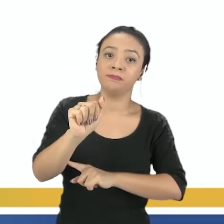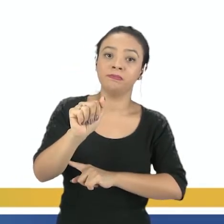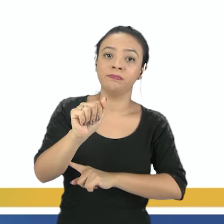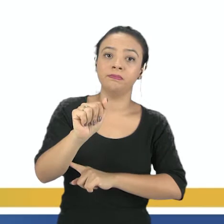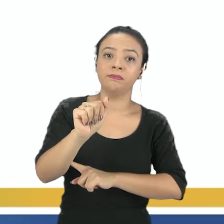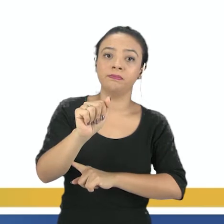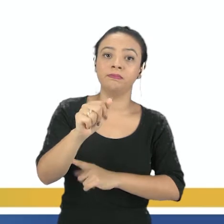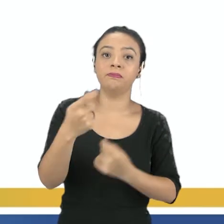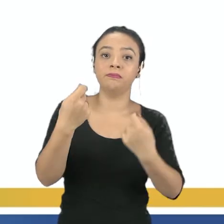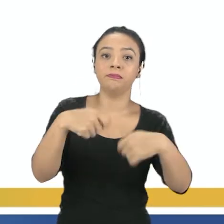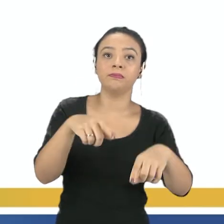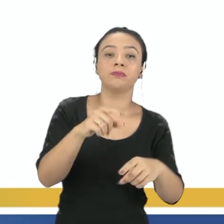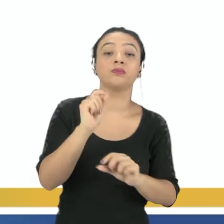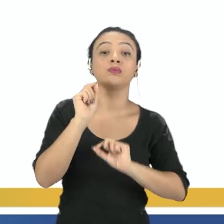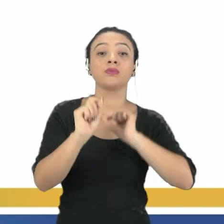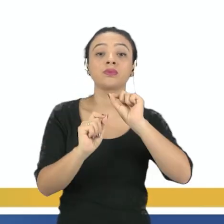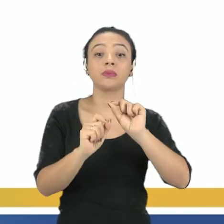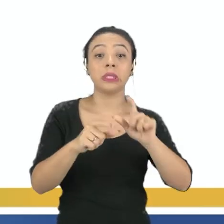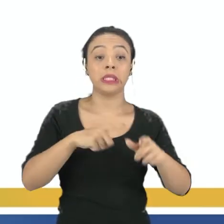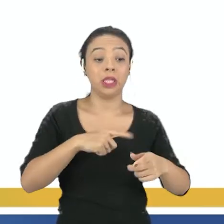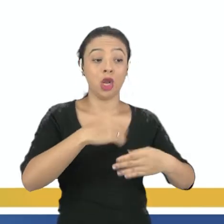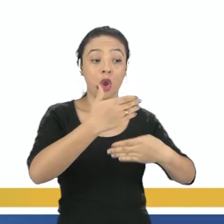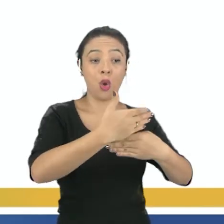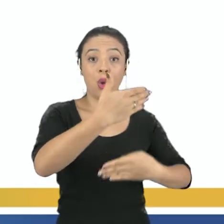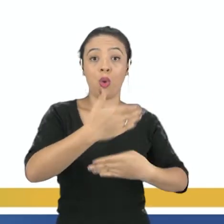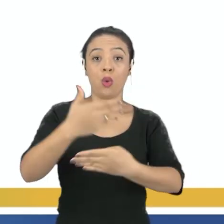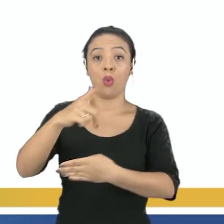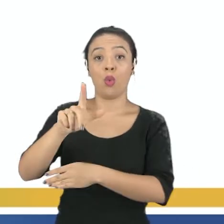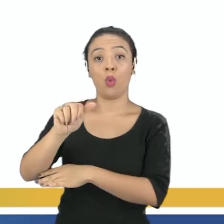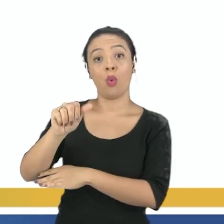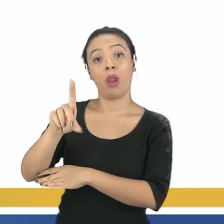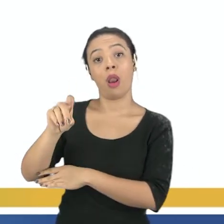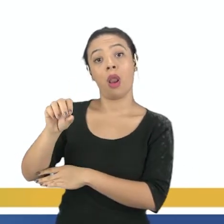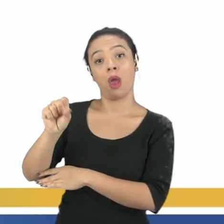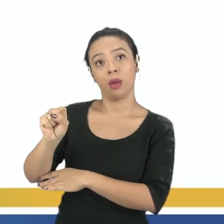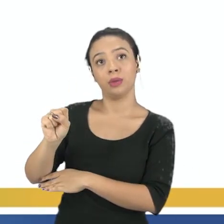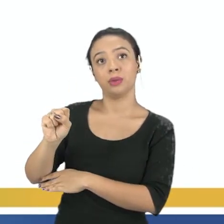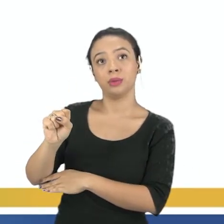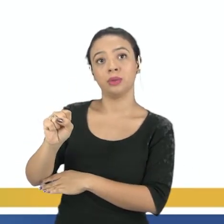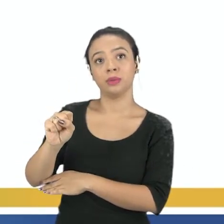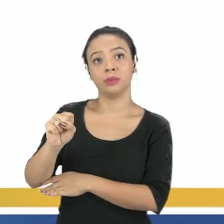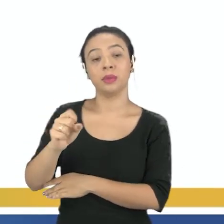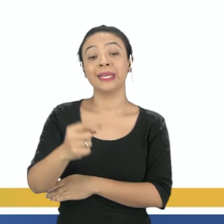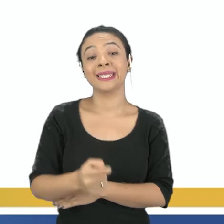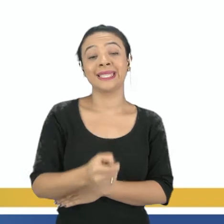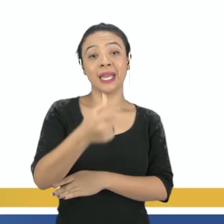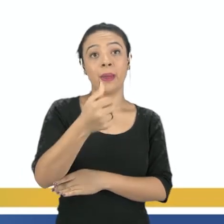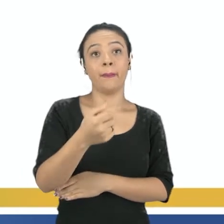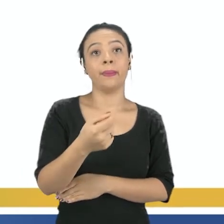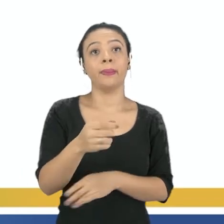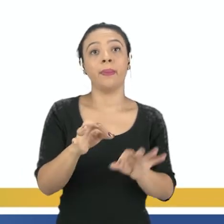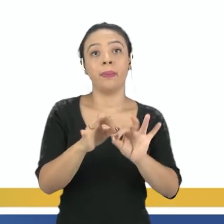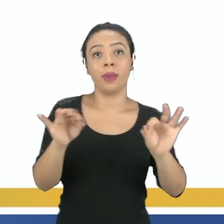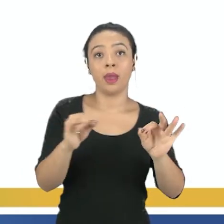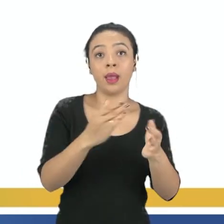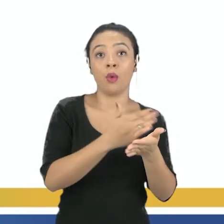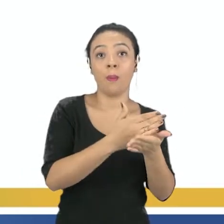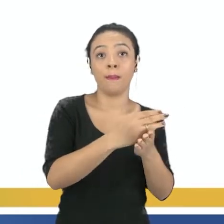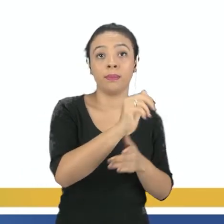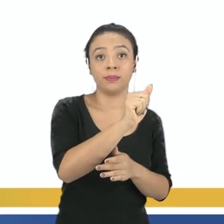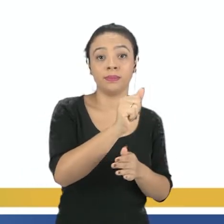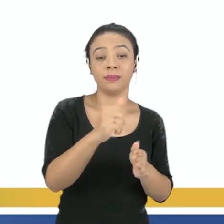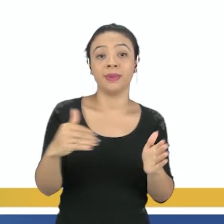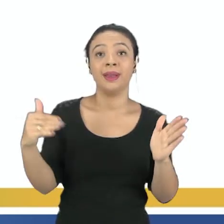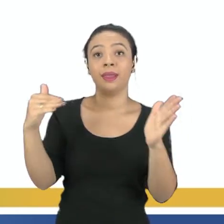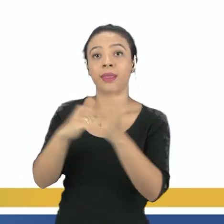Onde nós temos os lados desse ângulo, né? Nós temos um dos lados aí que é a semirreta que sai de A e chega em B, estão vendo aí? Que passa por